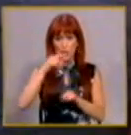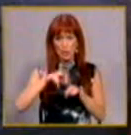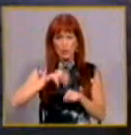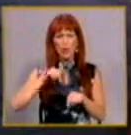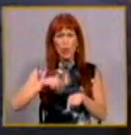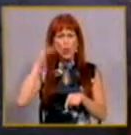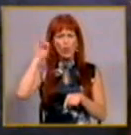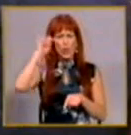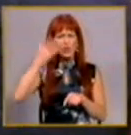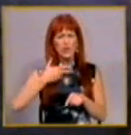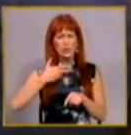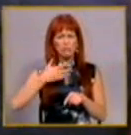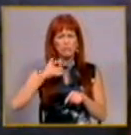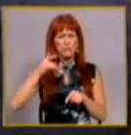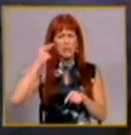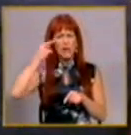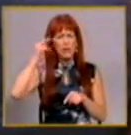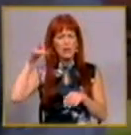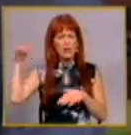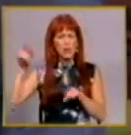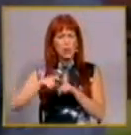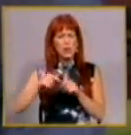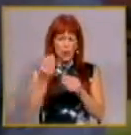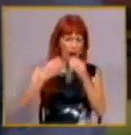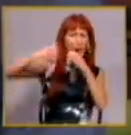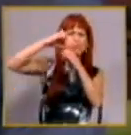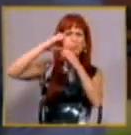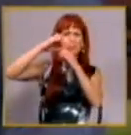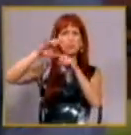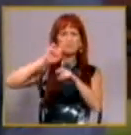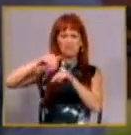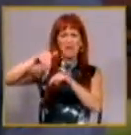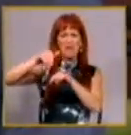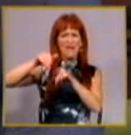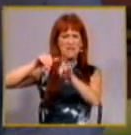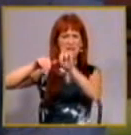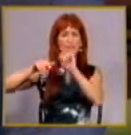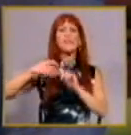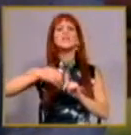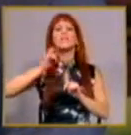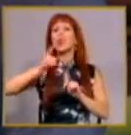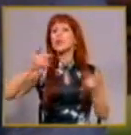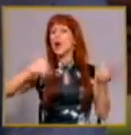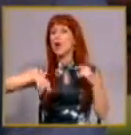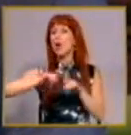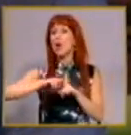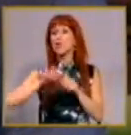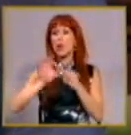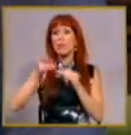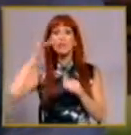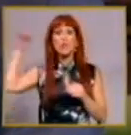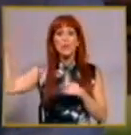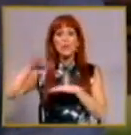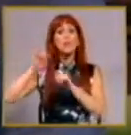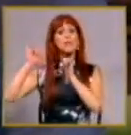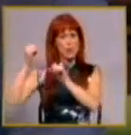externo que seguramente, brevemente, será até o superavitário. Significa o quê? Positivo, significa o quê? Significa que nós, na componente externa, fizemos